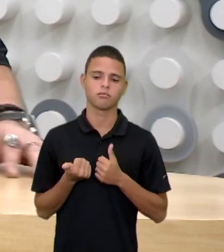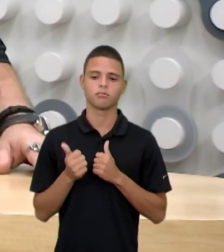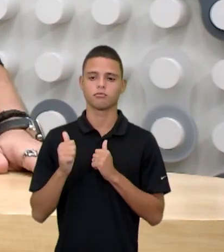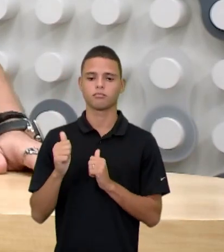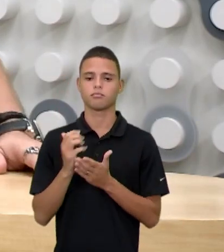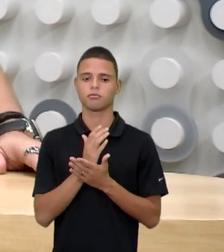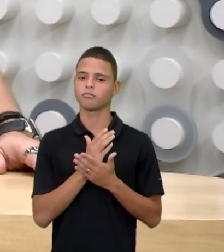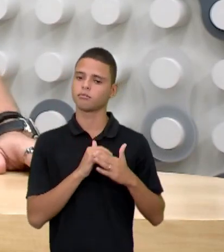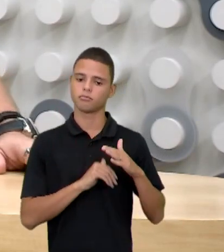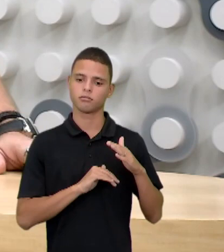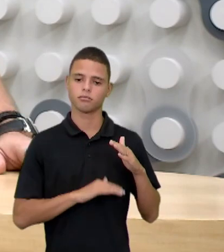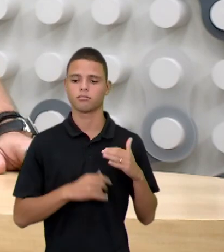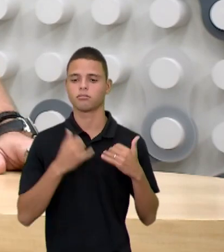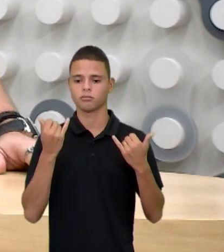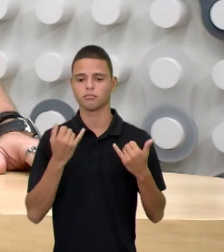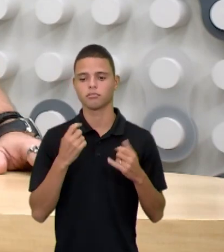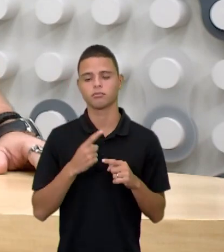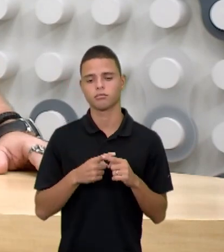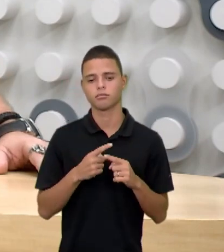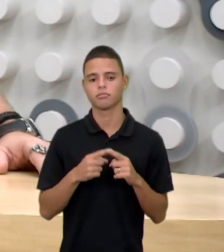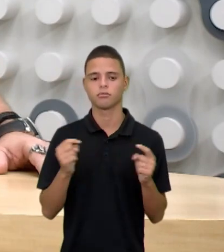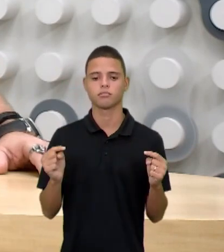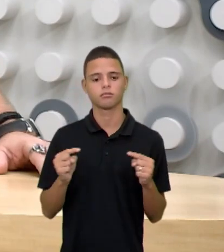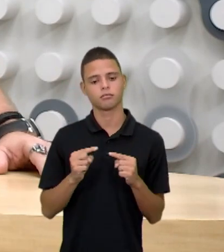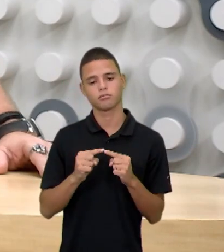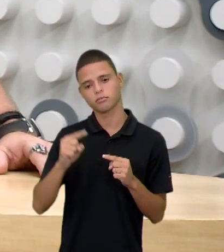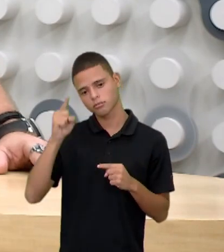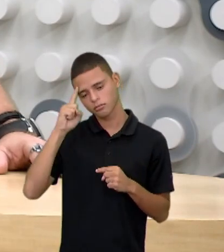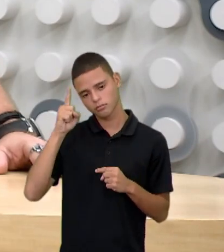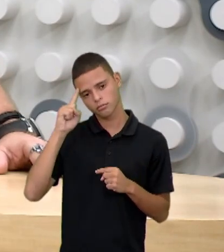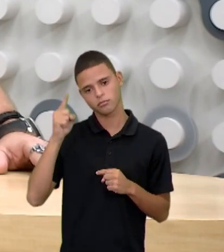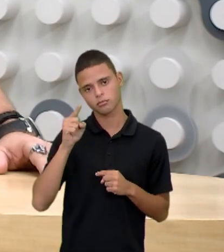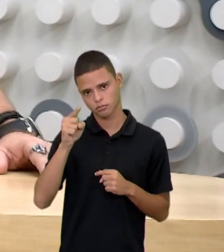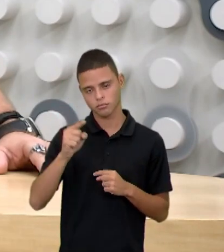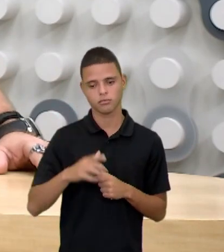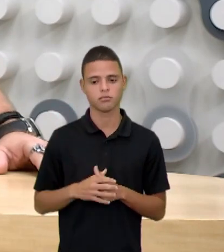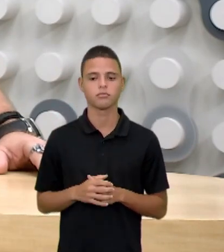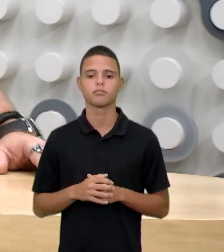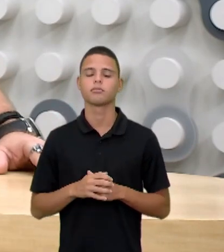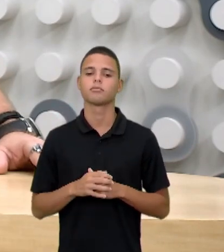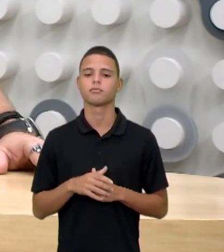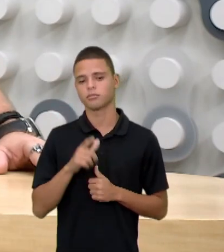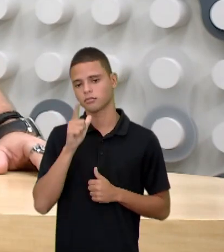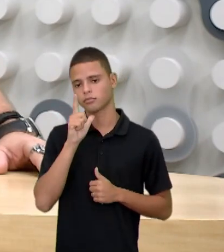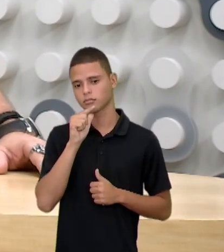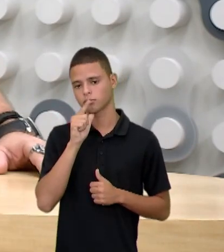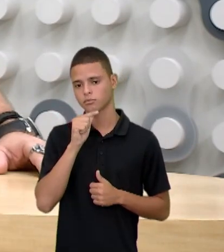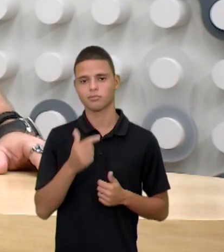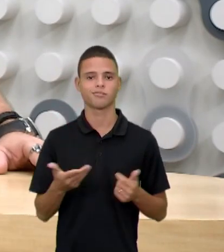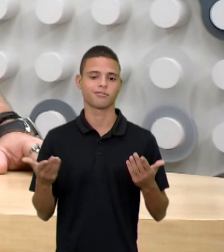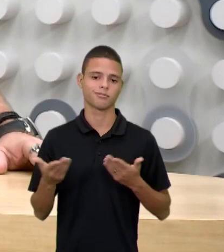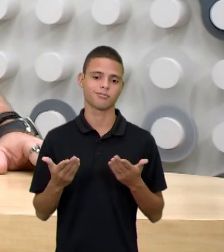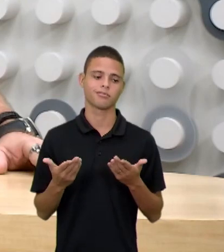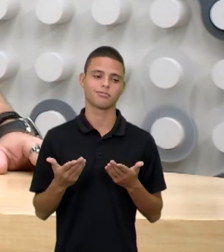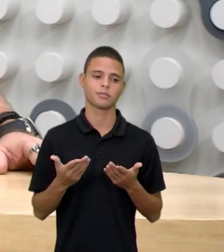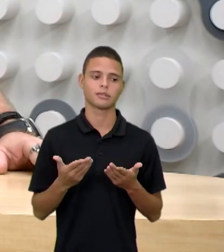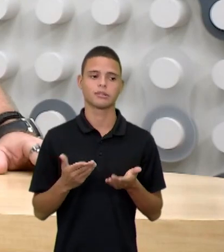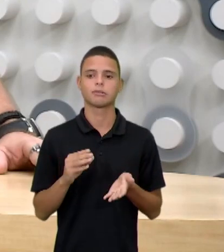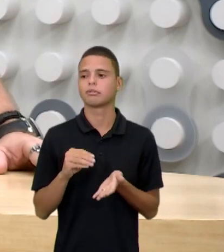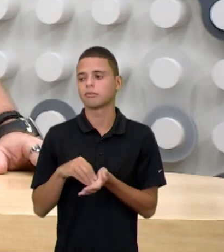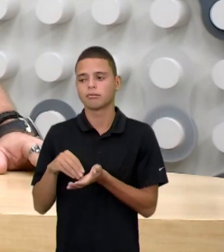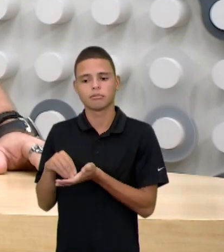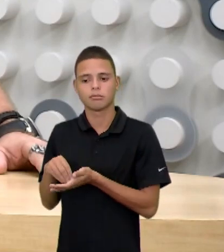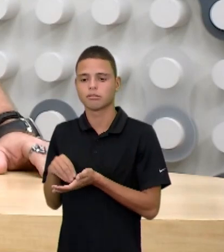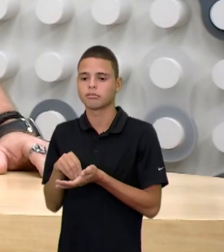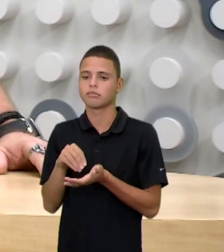esses dados, entendeu? Porque faz parte do seu cotidiano. E água hoje está virando assim uma espécie